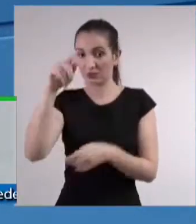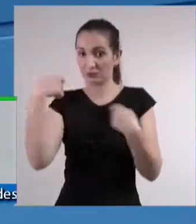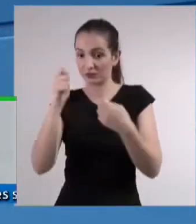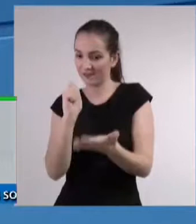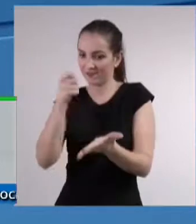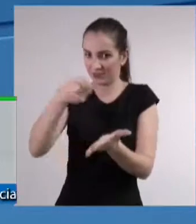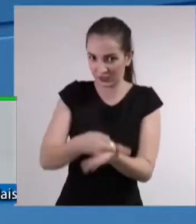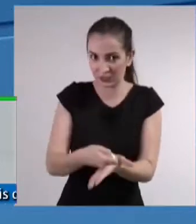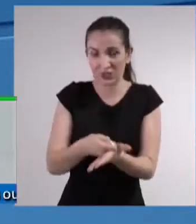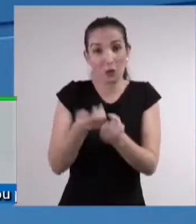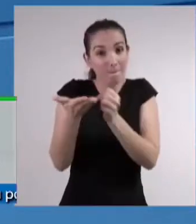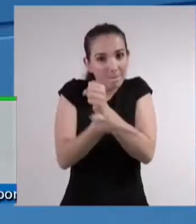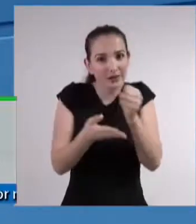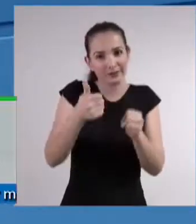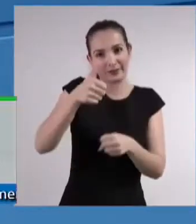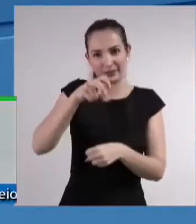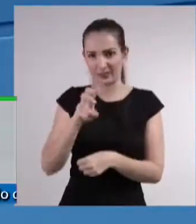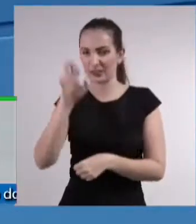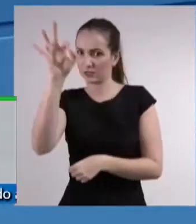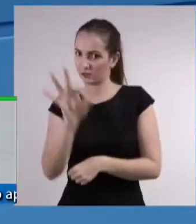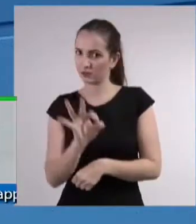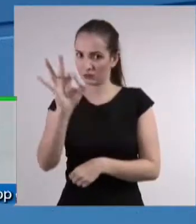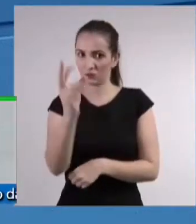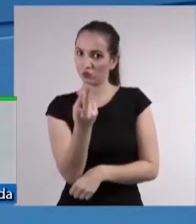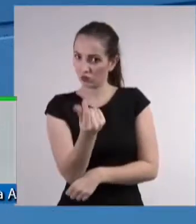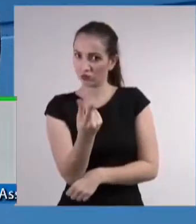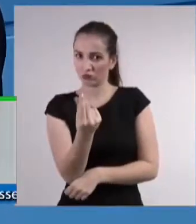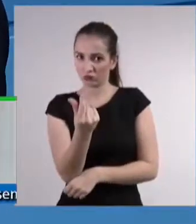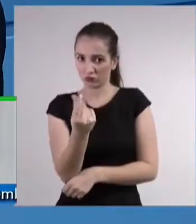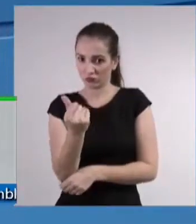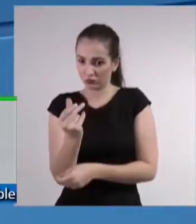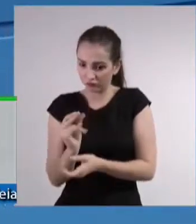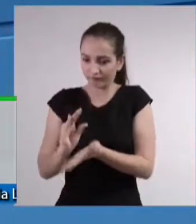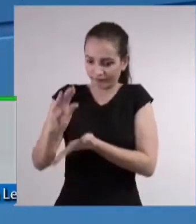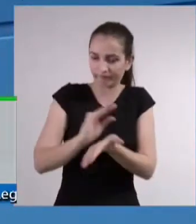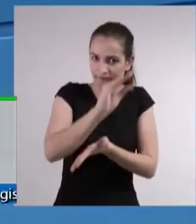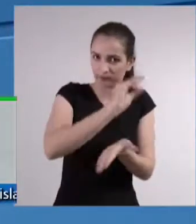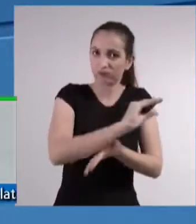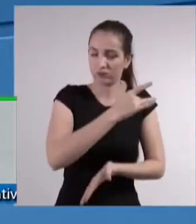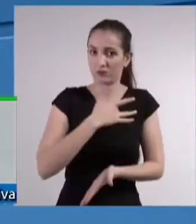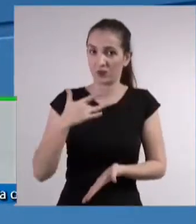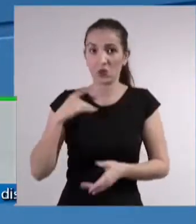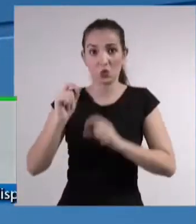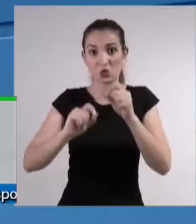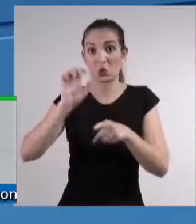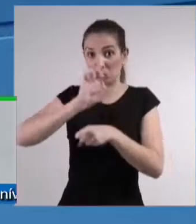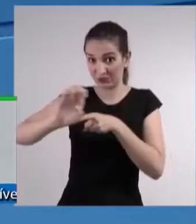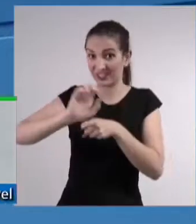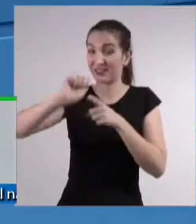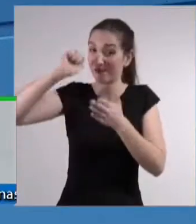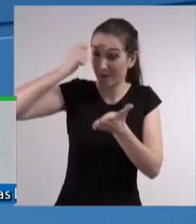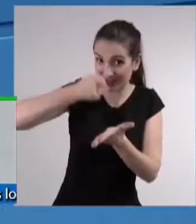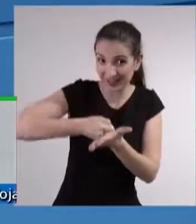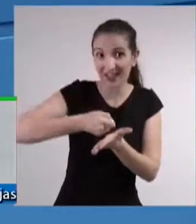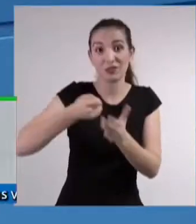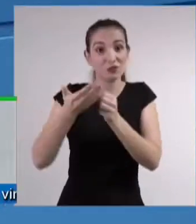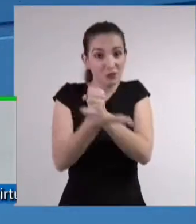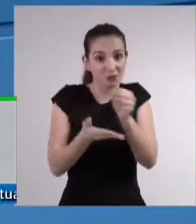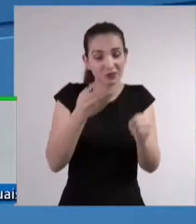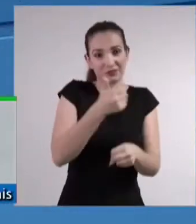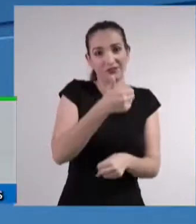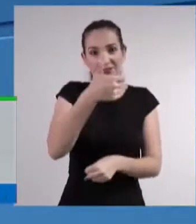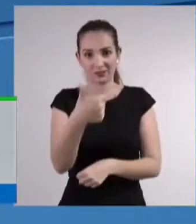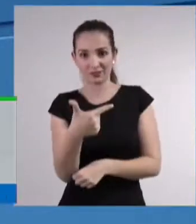mínimo 15% das suas receitas correntes em saúde, e o Estado obrigado a investir no mínimo